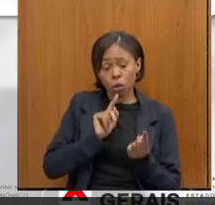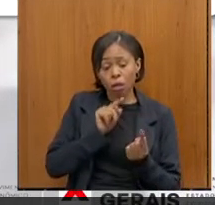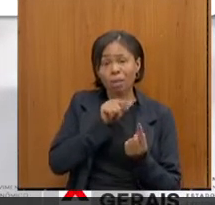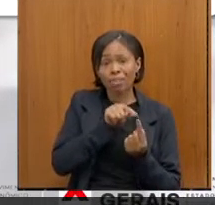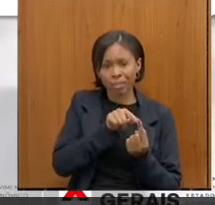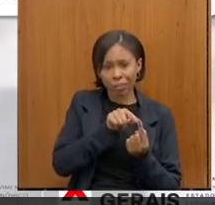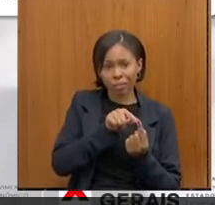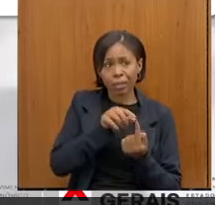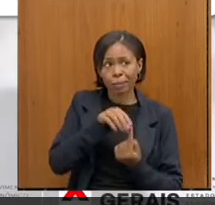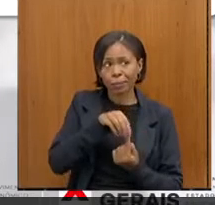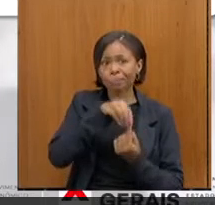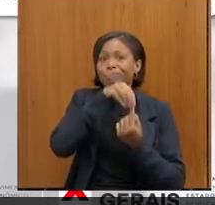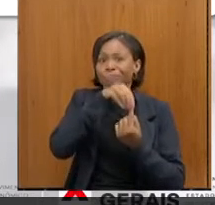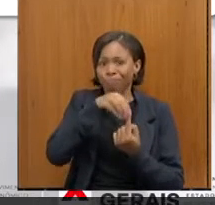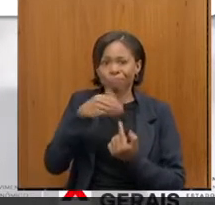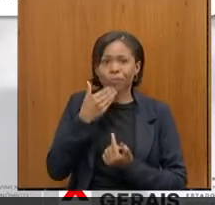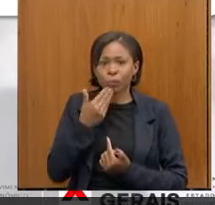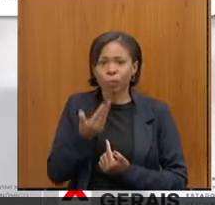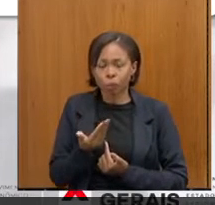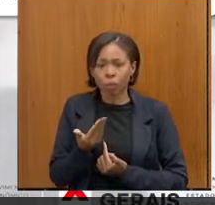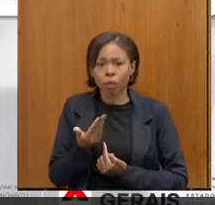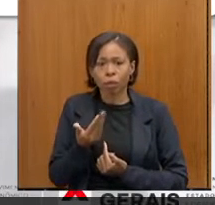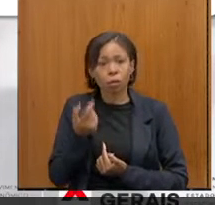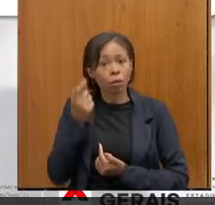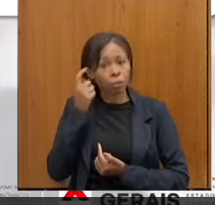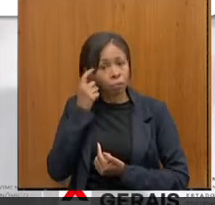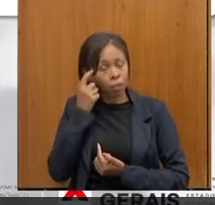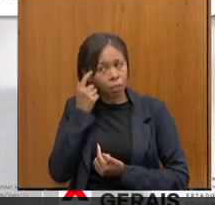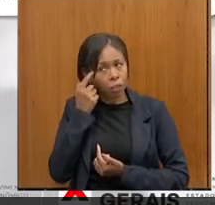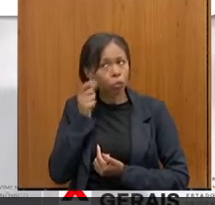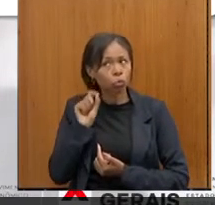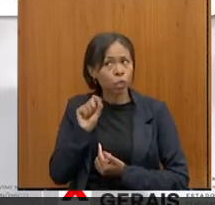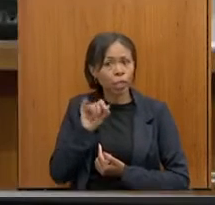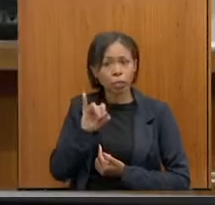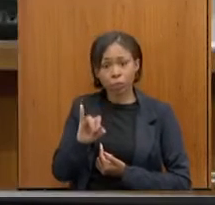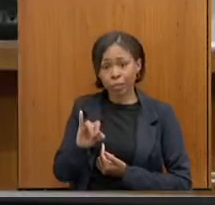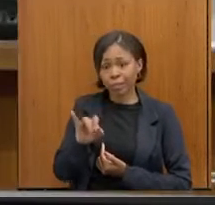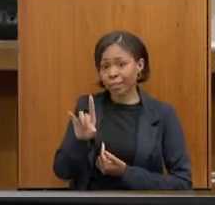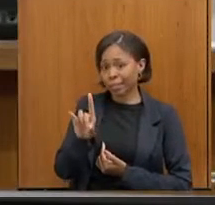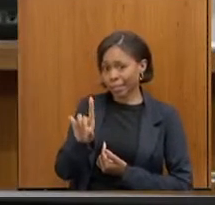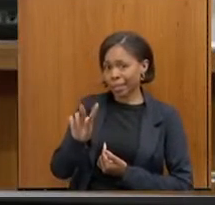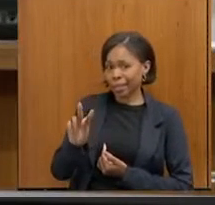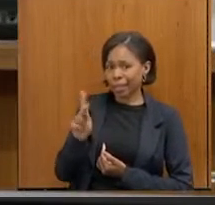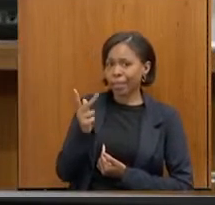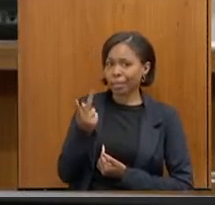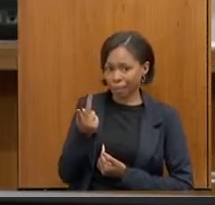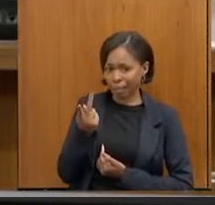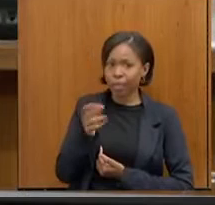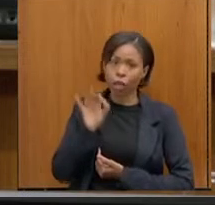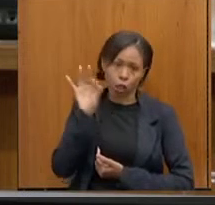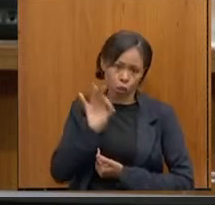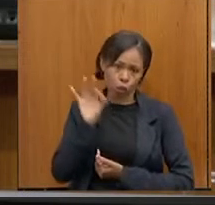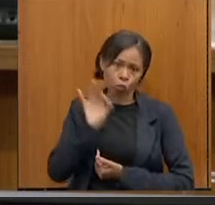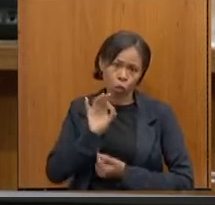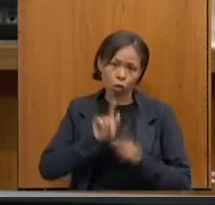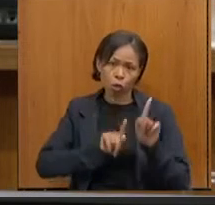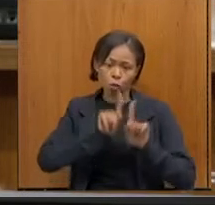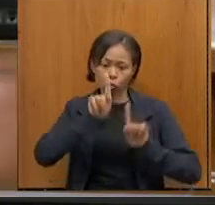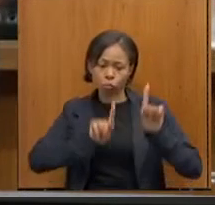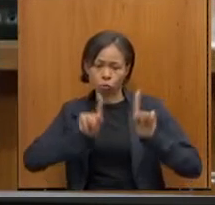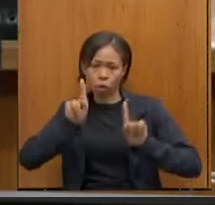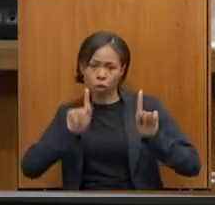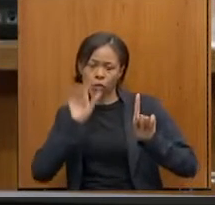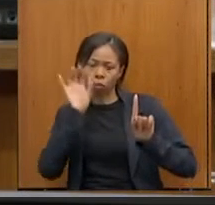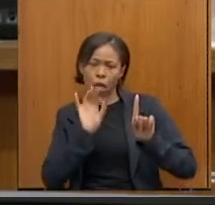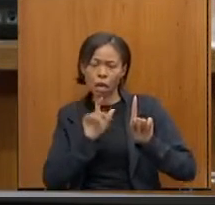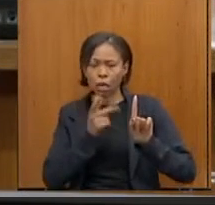prioridades levando em consideração o IDH e outros indicadores importantes para que a gente possa